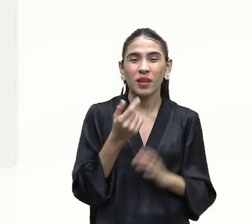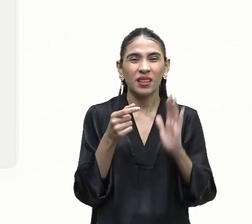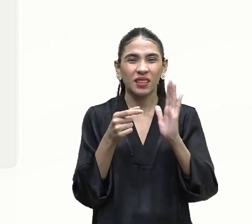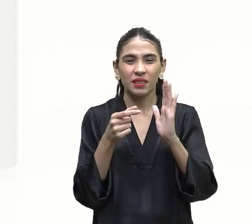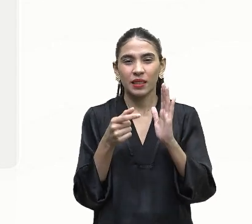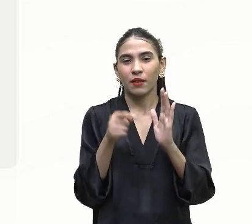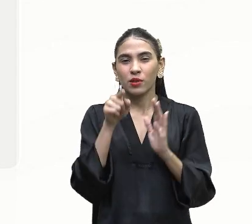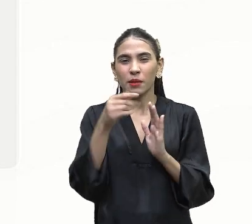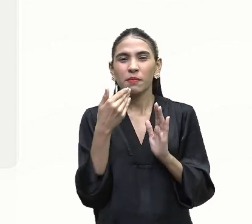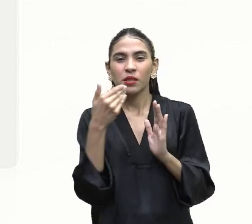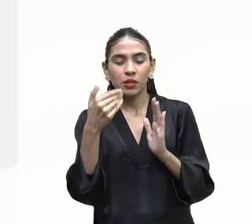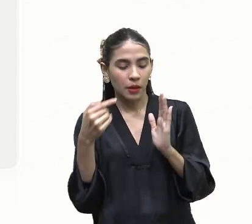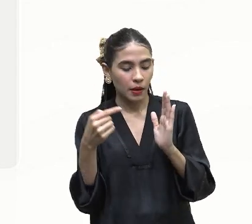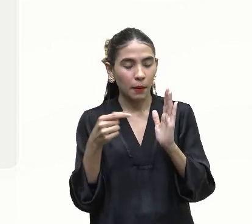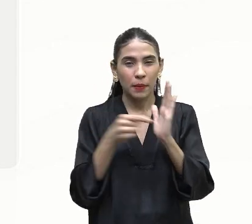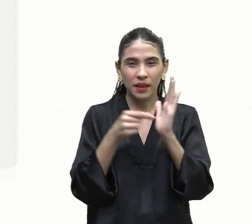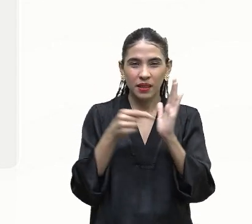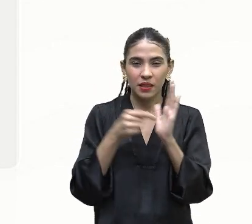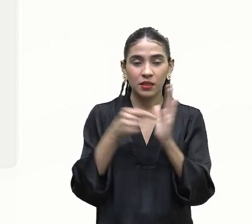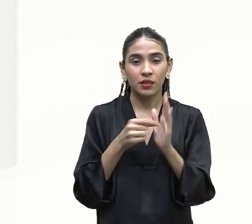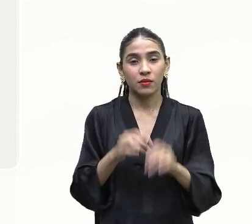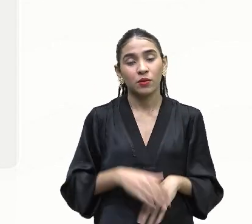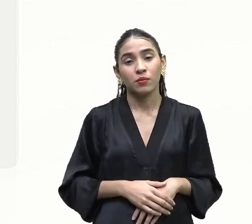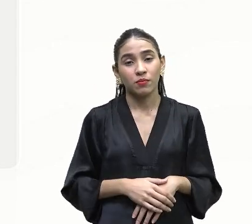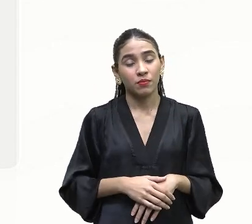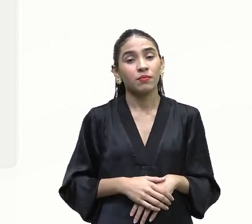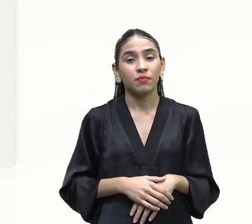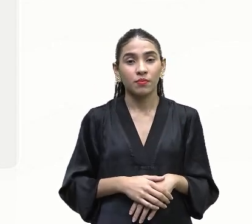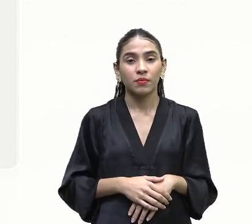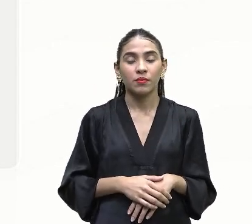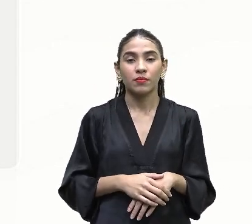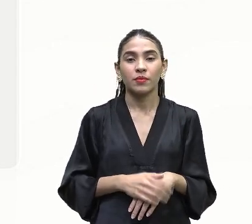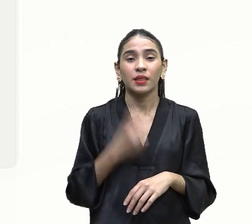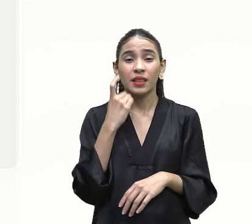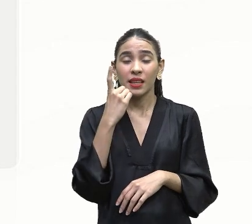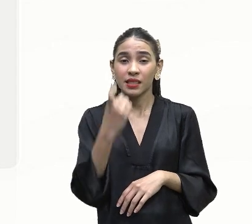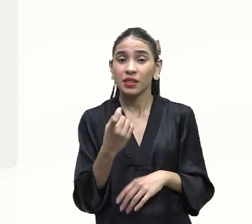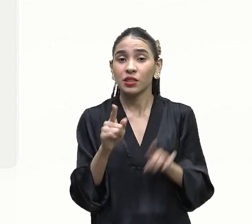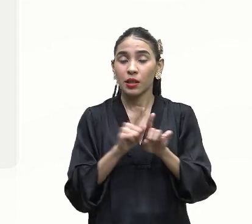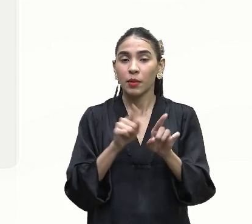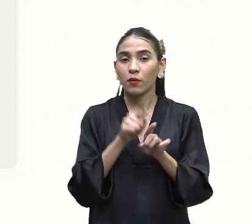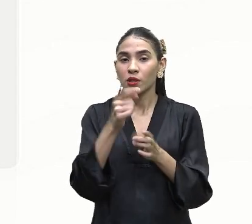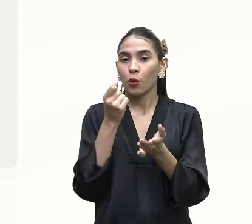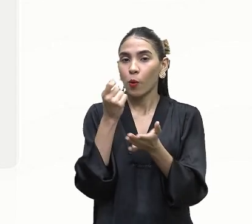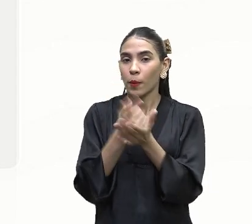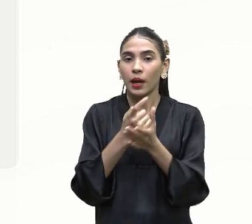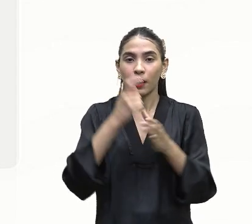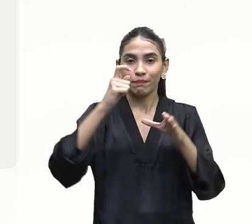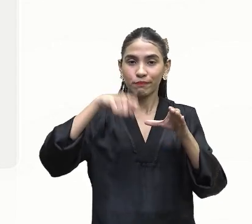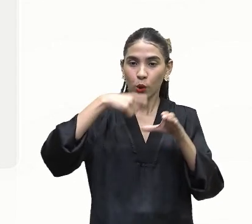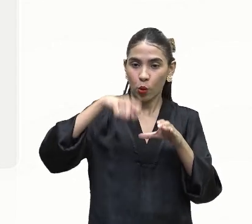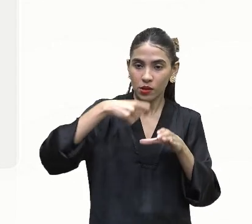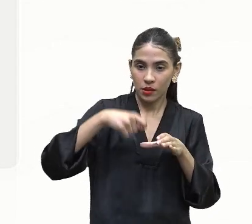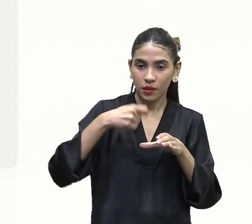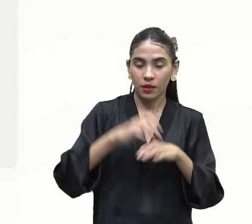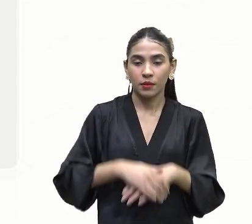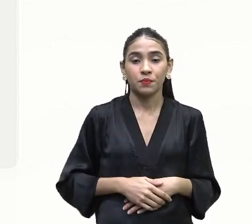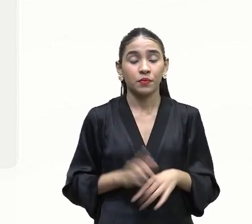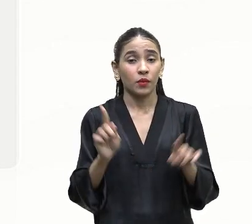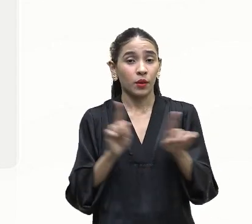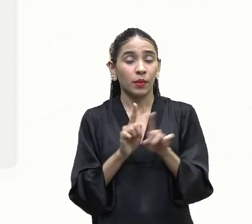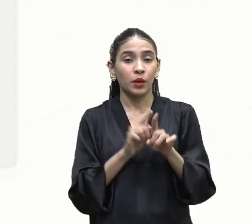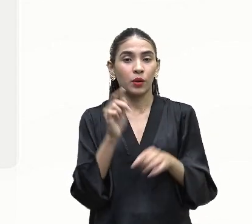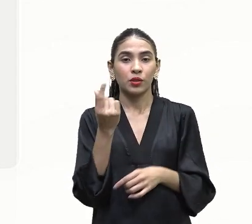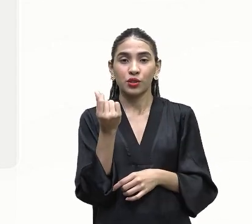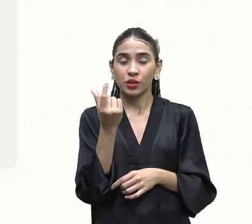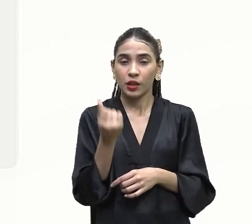aplicativo, procurar cozinhar, se isso for sair mais barato para você, gastos com